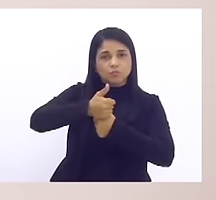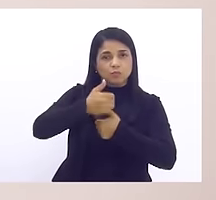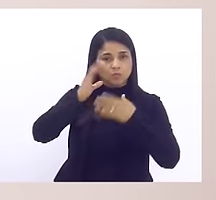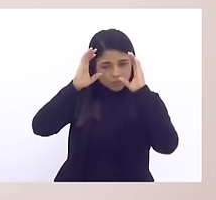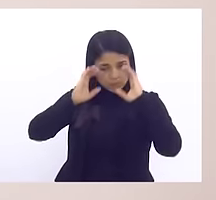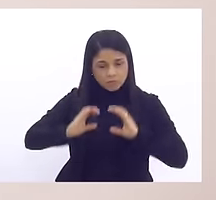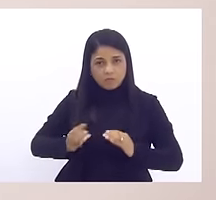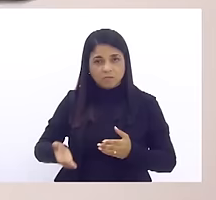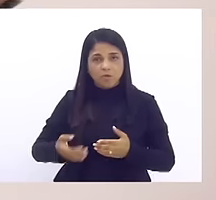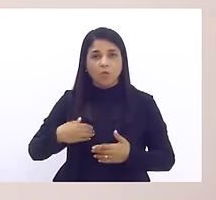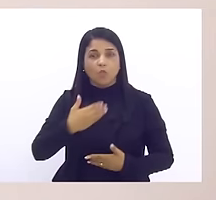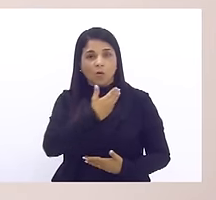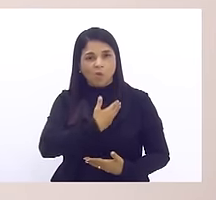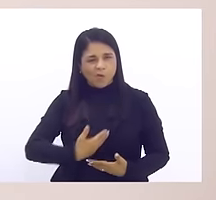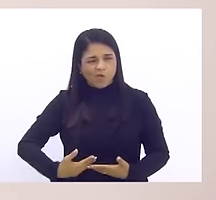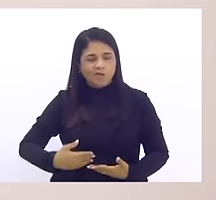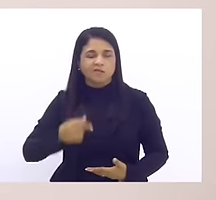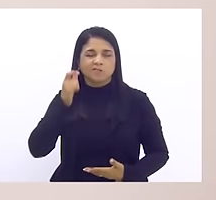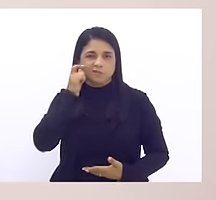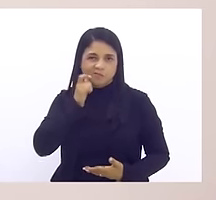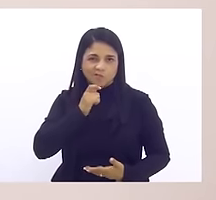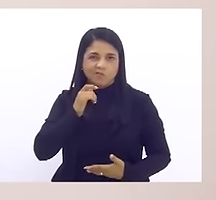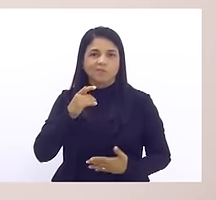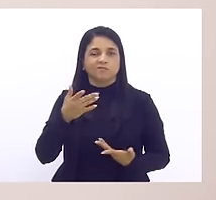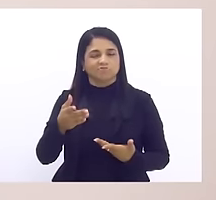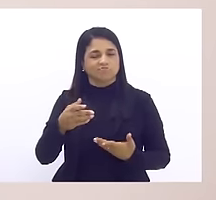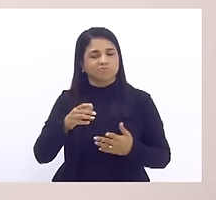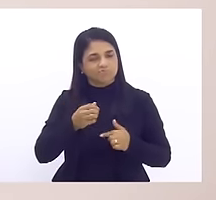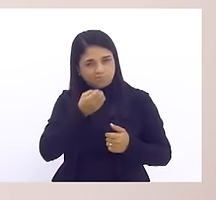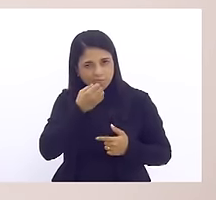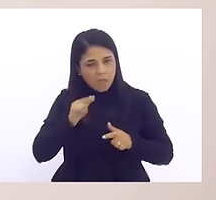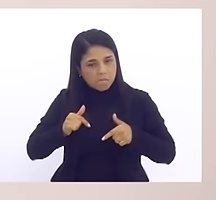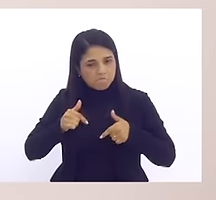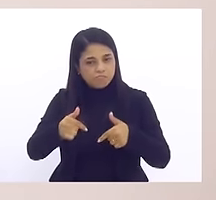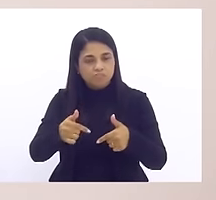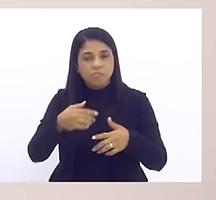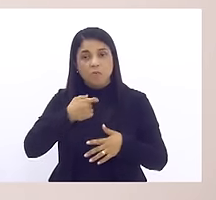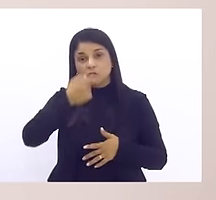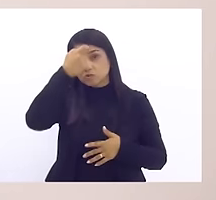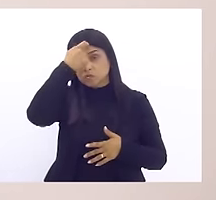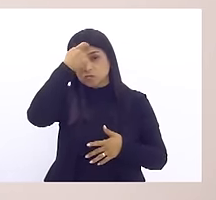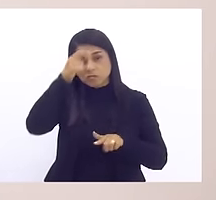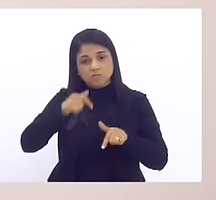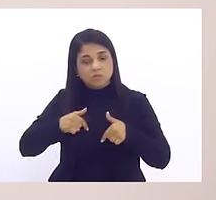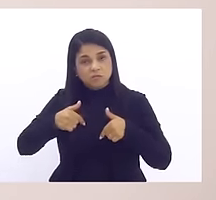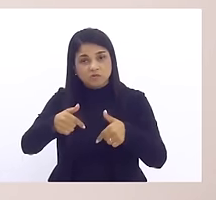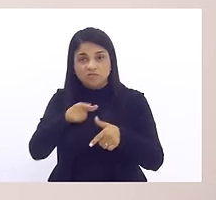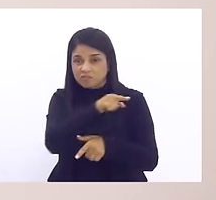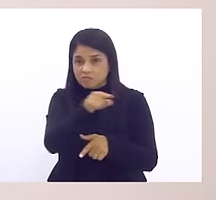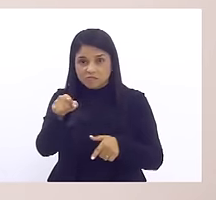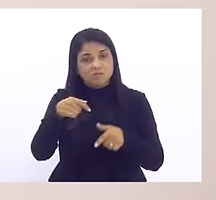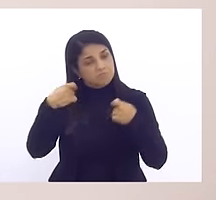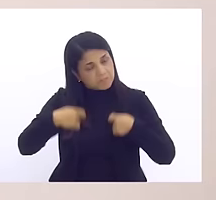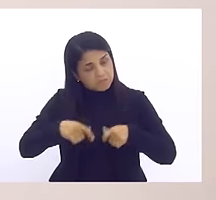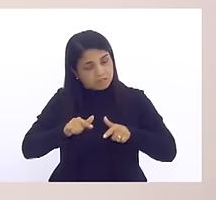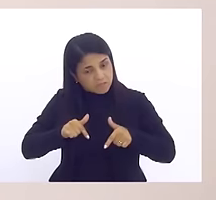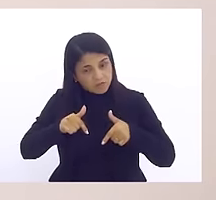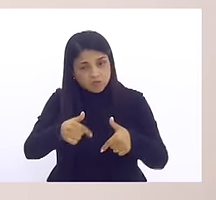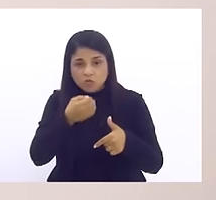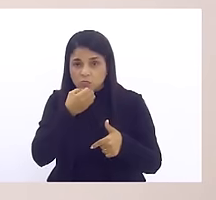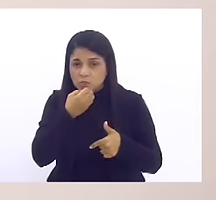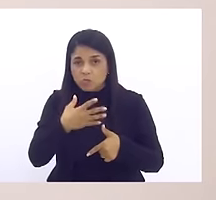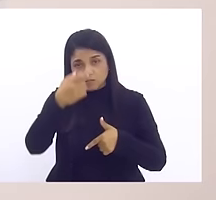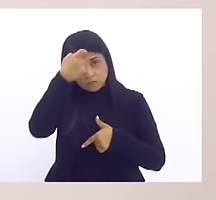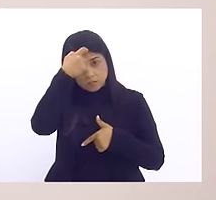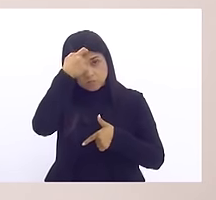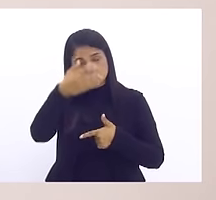o presidente do Detran foi muito feliz nós temos que agir com bom senso gente nós não vocês têm que a gente com bom senso